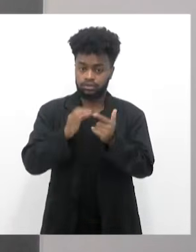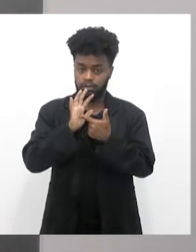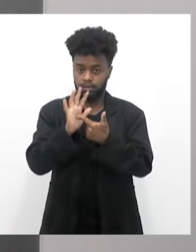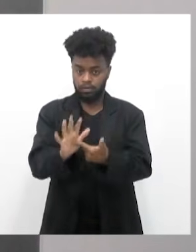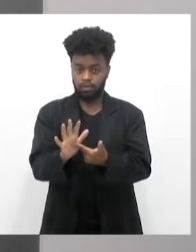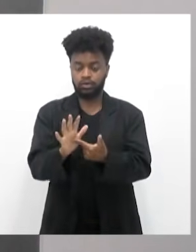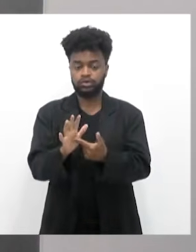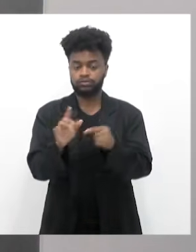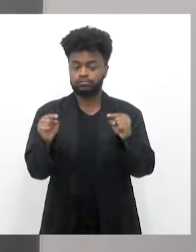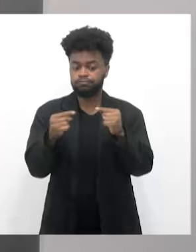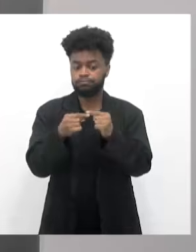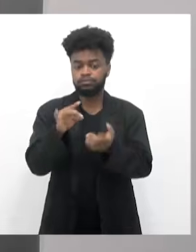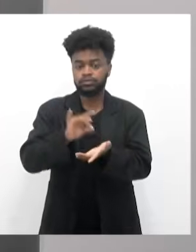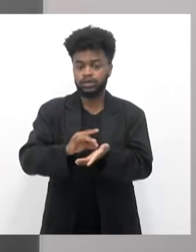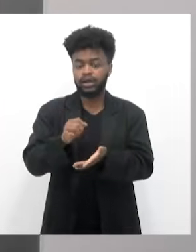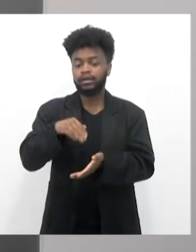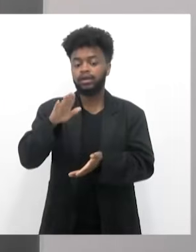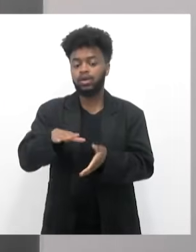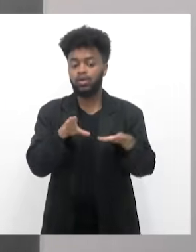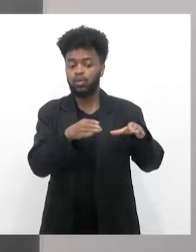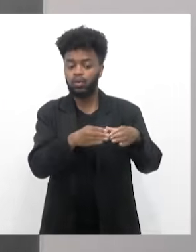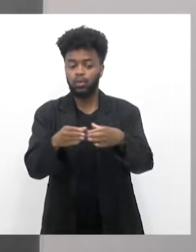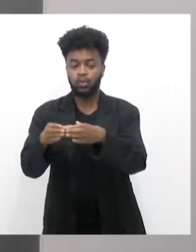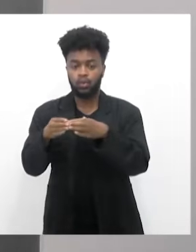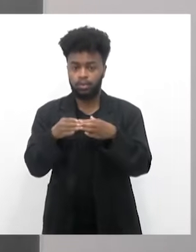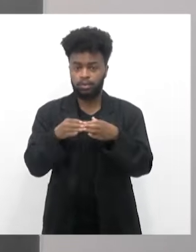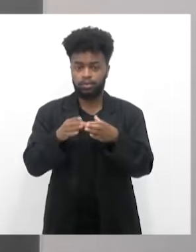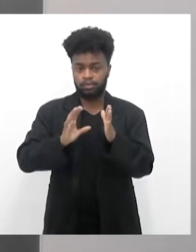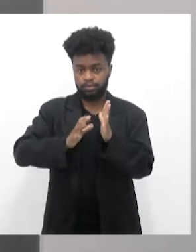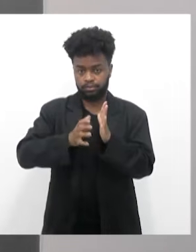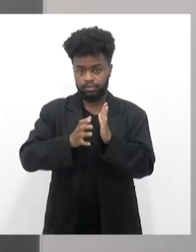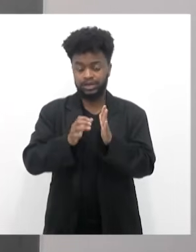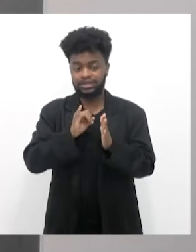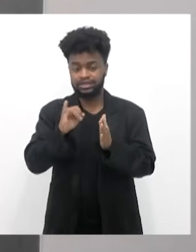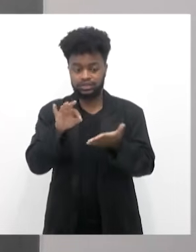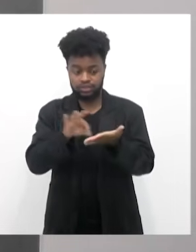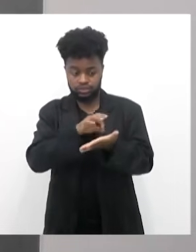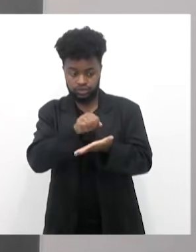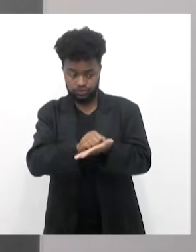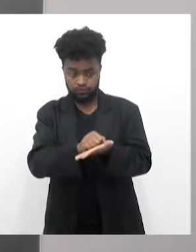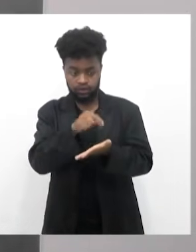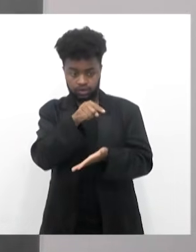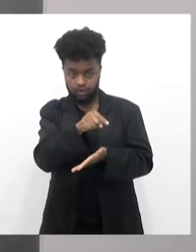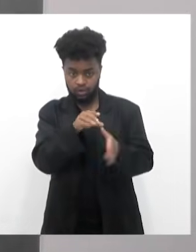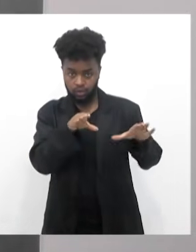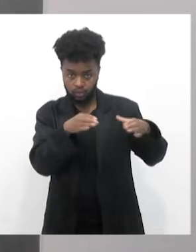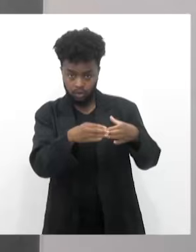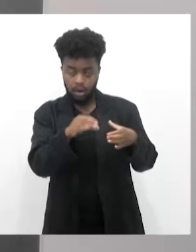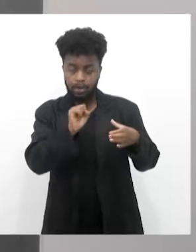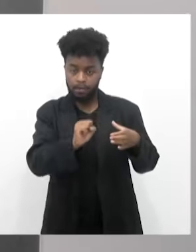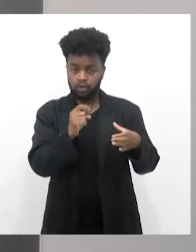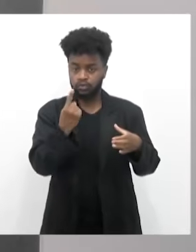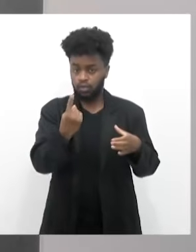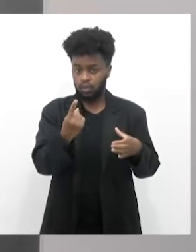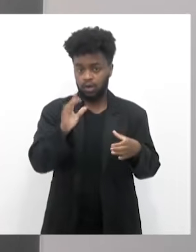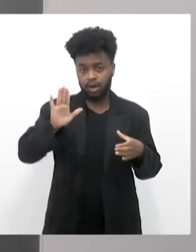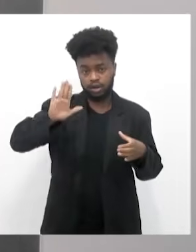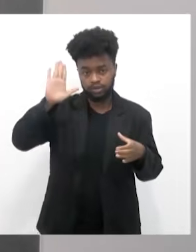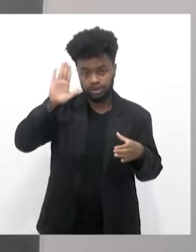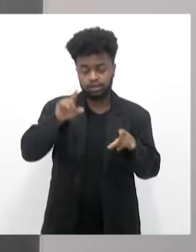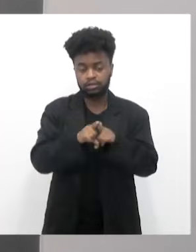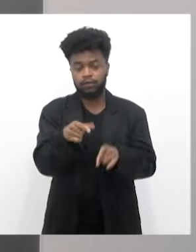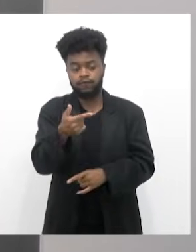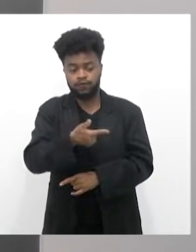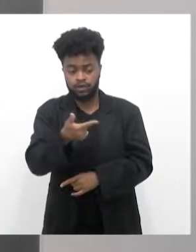parte do texto original, as coligações partidárias. Ou seja, na inscrição da chapa pode haver um candidato de um partido e um